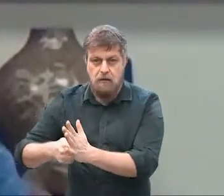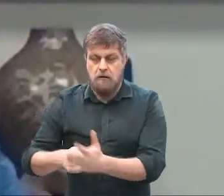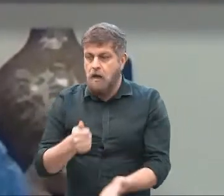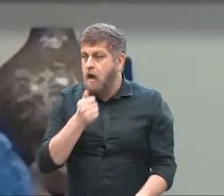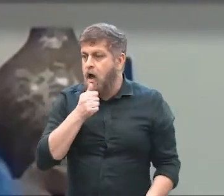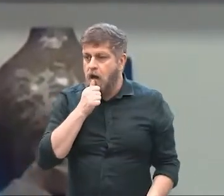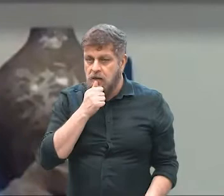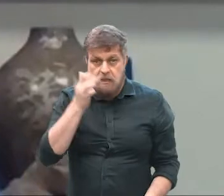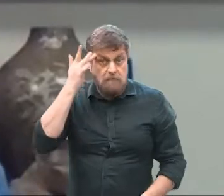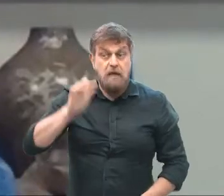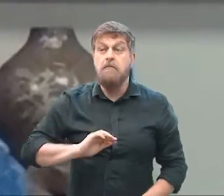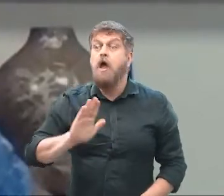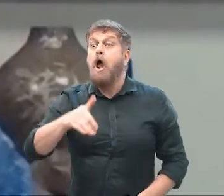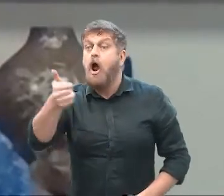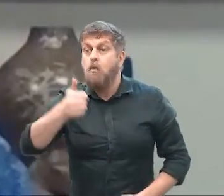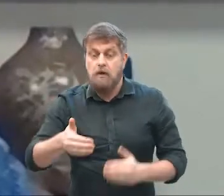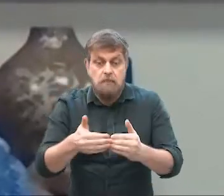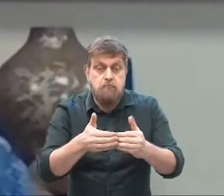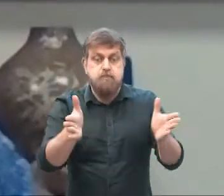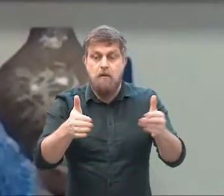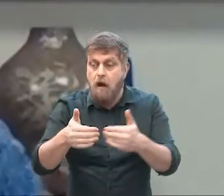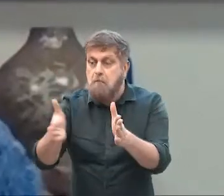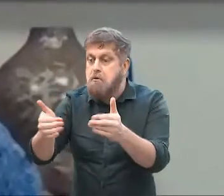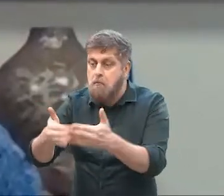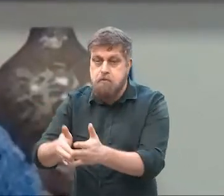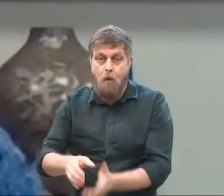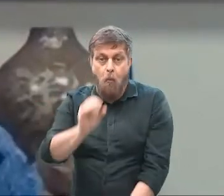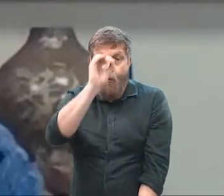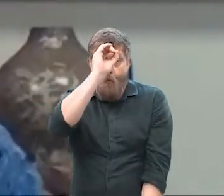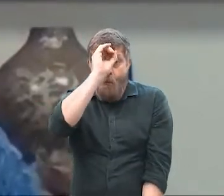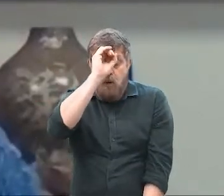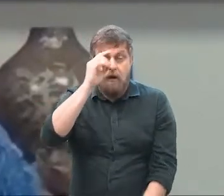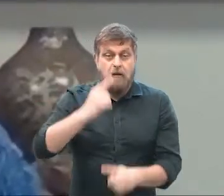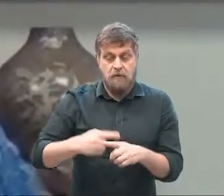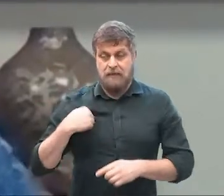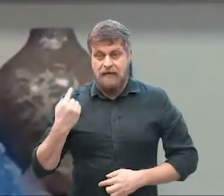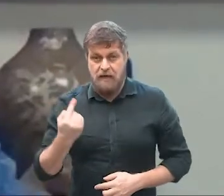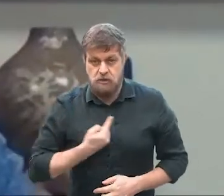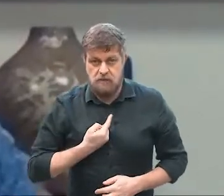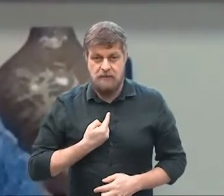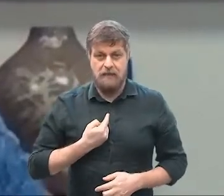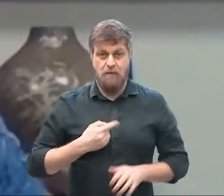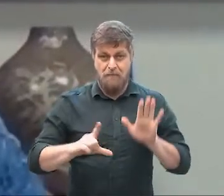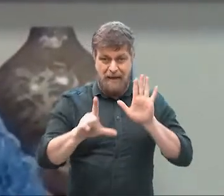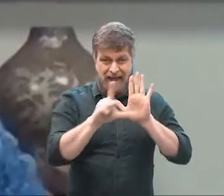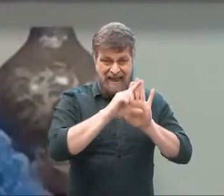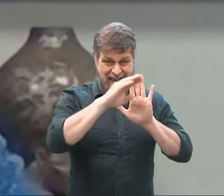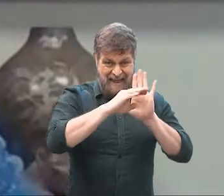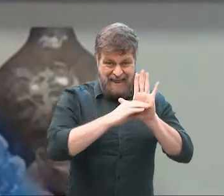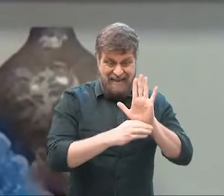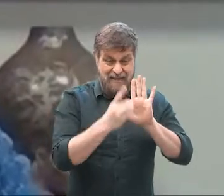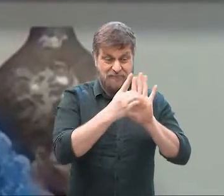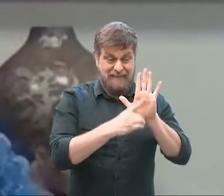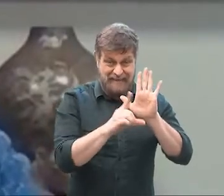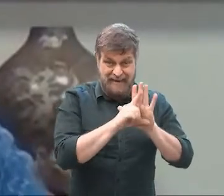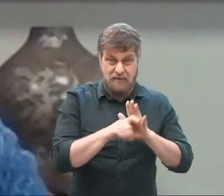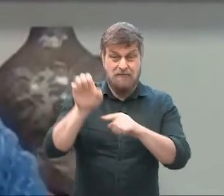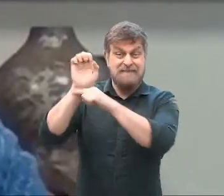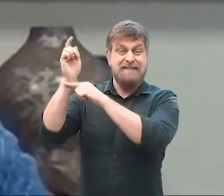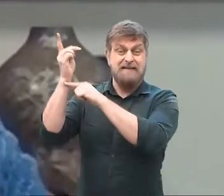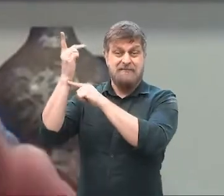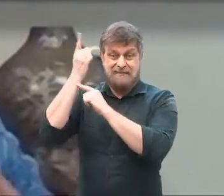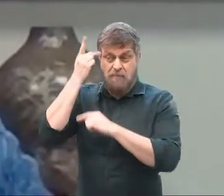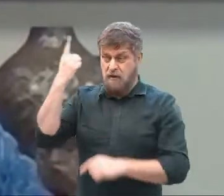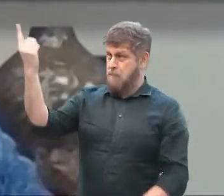se tem expectativa de quando vai voltar. Haja vista que nós estamos cumprindo uma legislação, um decreto estadual,